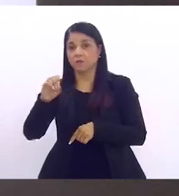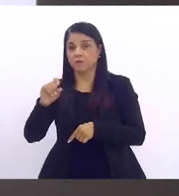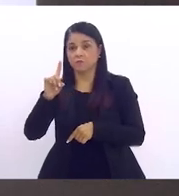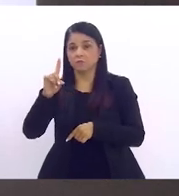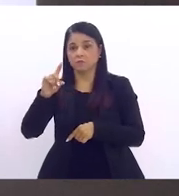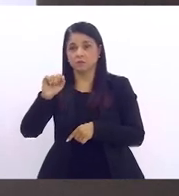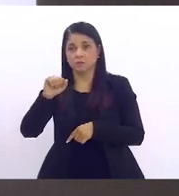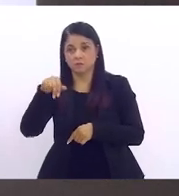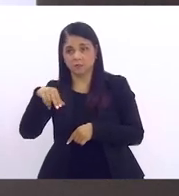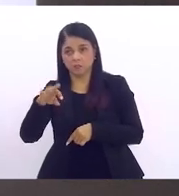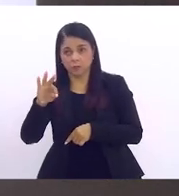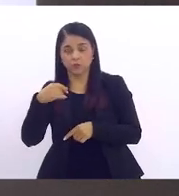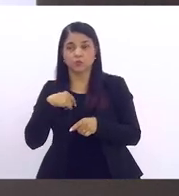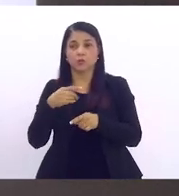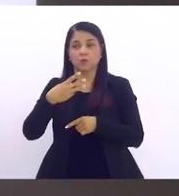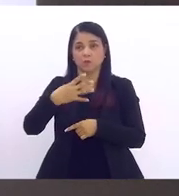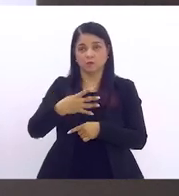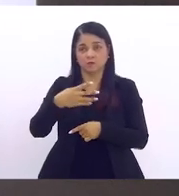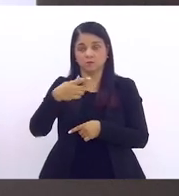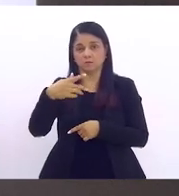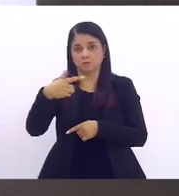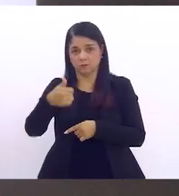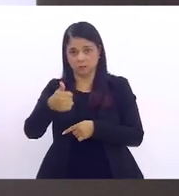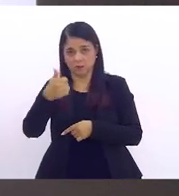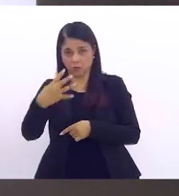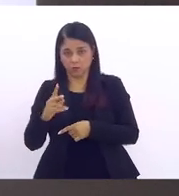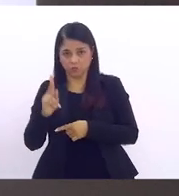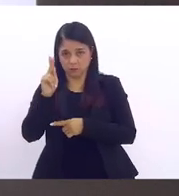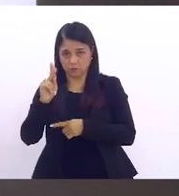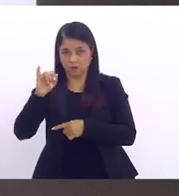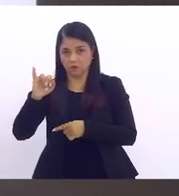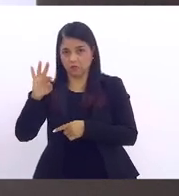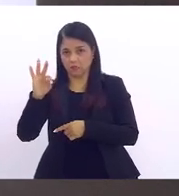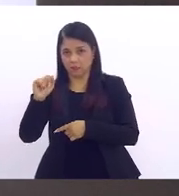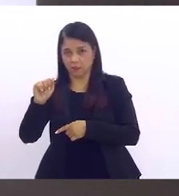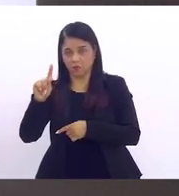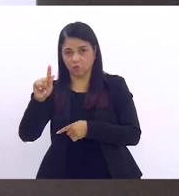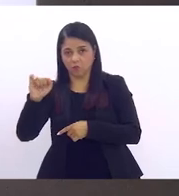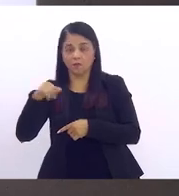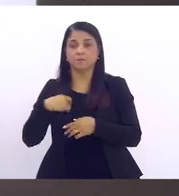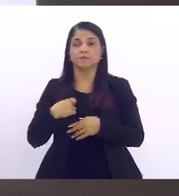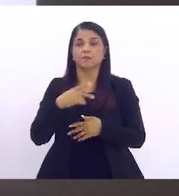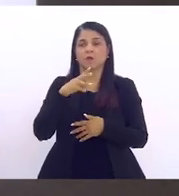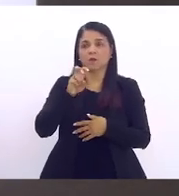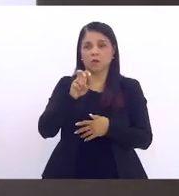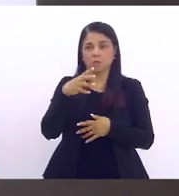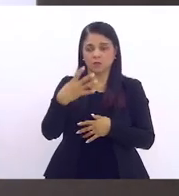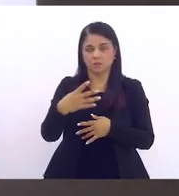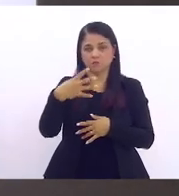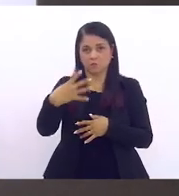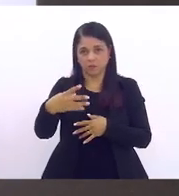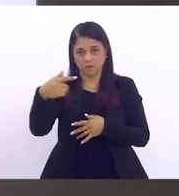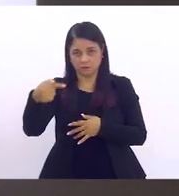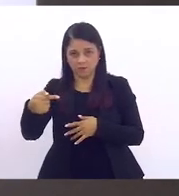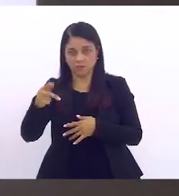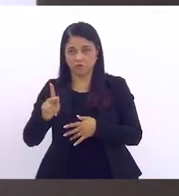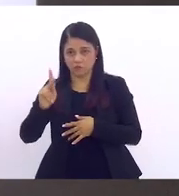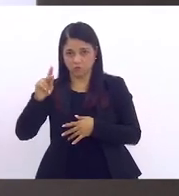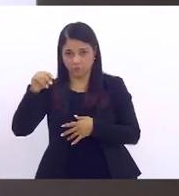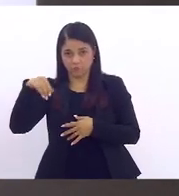414 Itaguaí no qum 447 em Mangaratiba e no qum